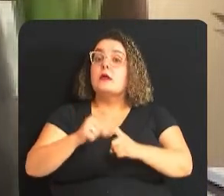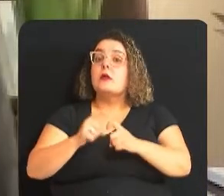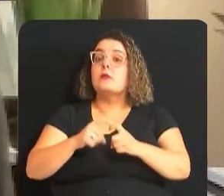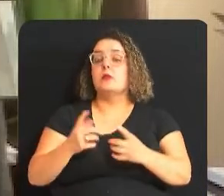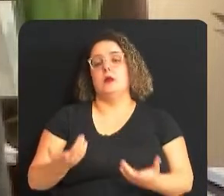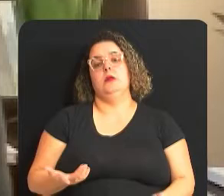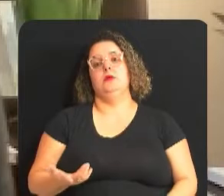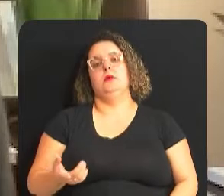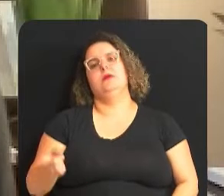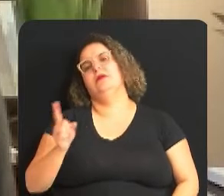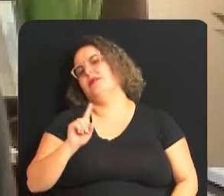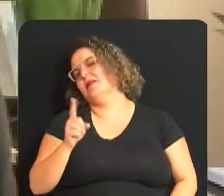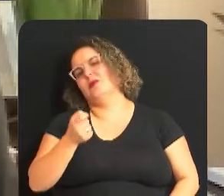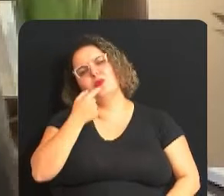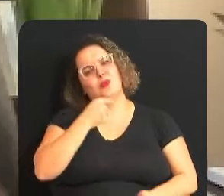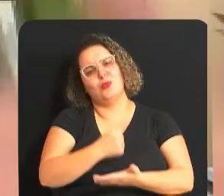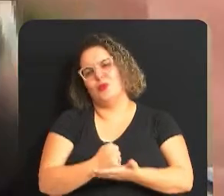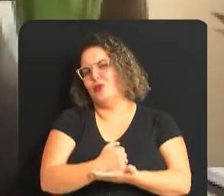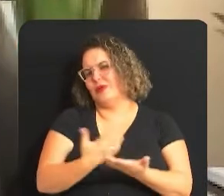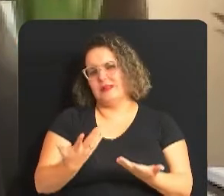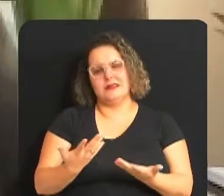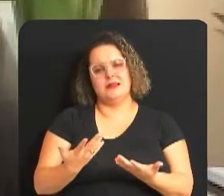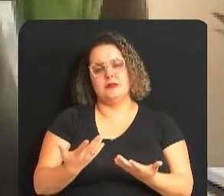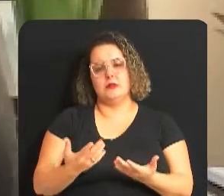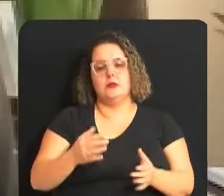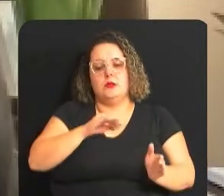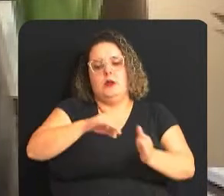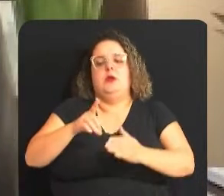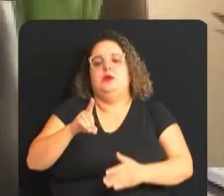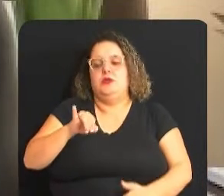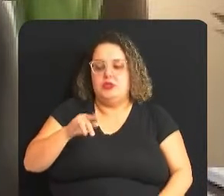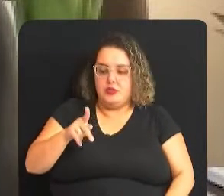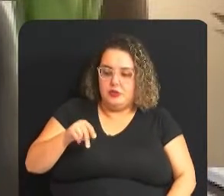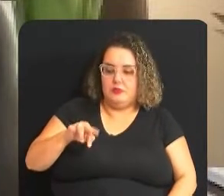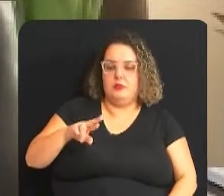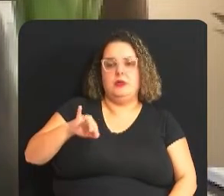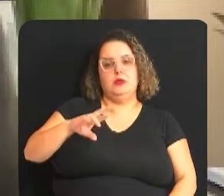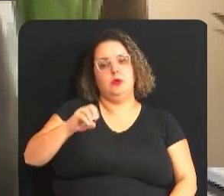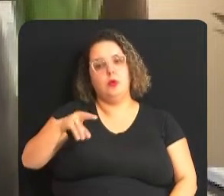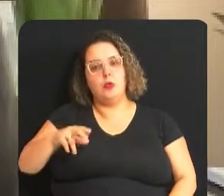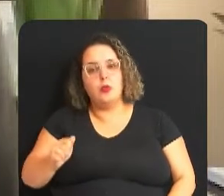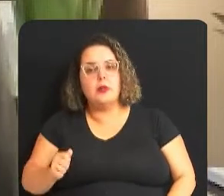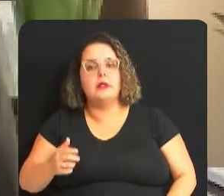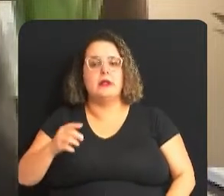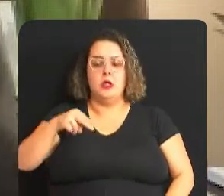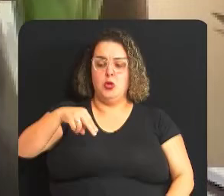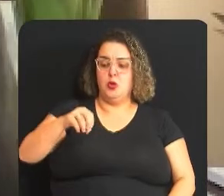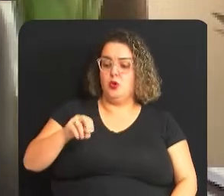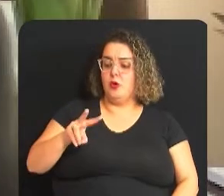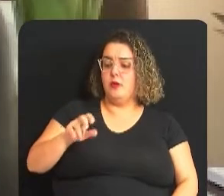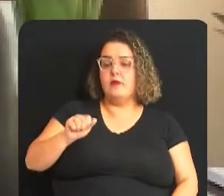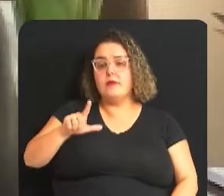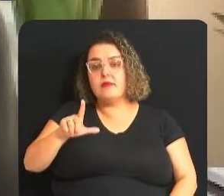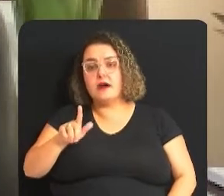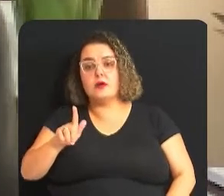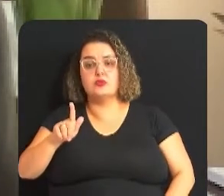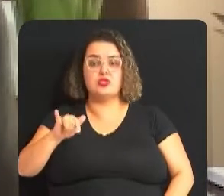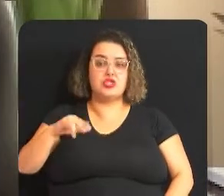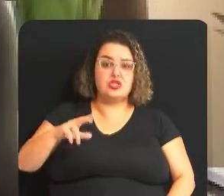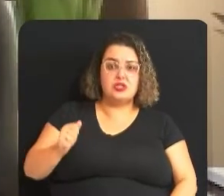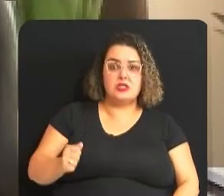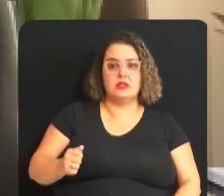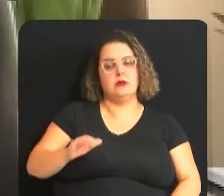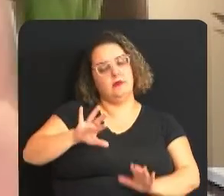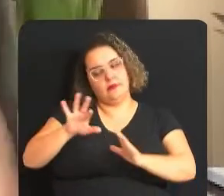use medicamento por conta própria. Tirando a dipirona para febre, a novalgina, o resto, procura ter o seu médico, liga para ele,